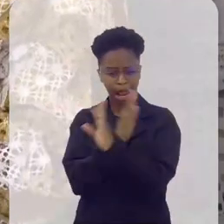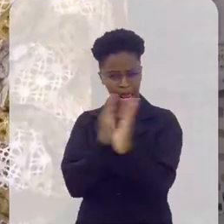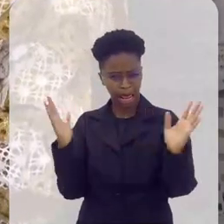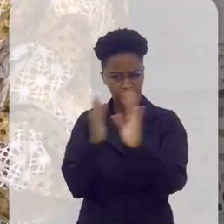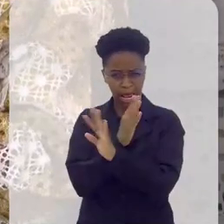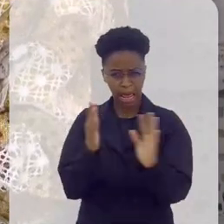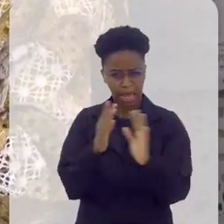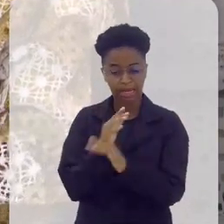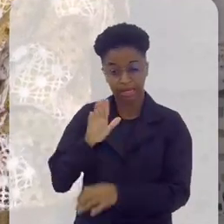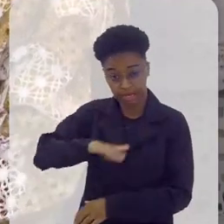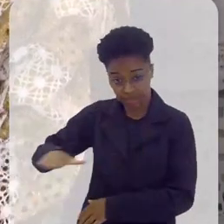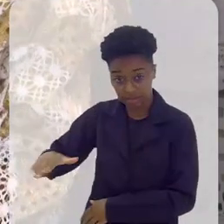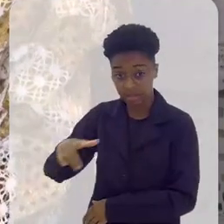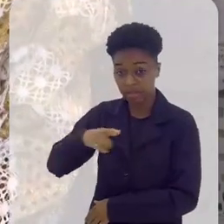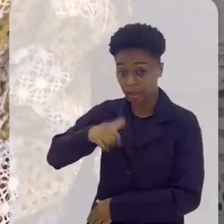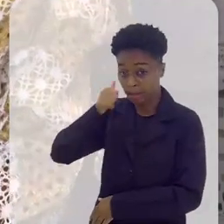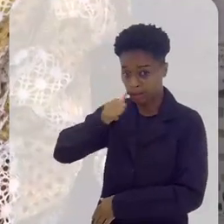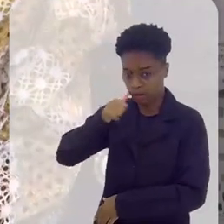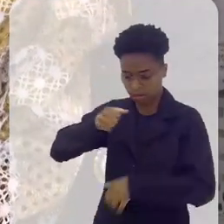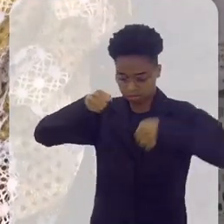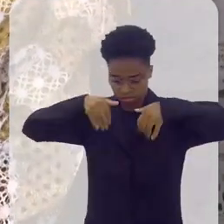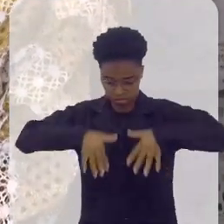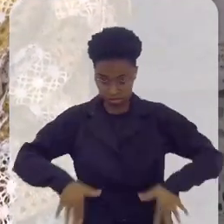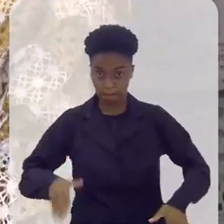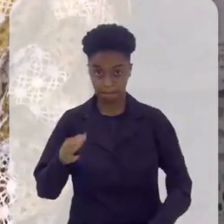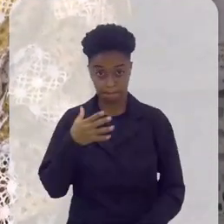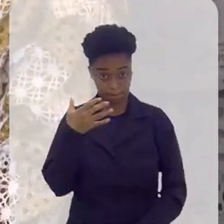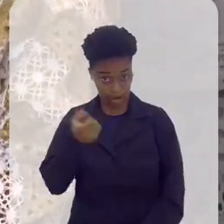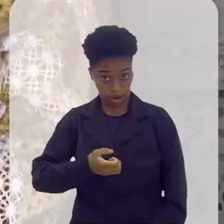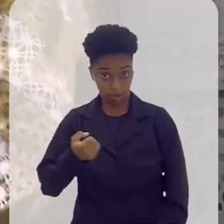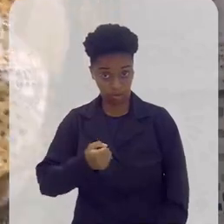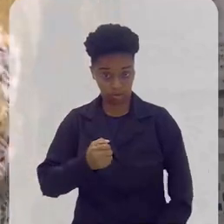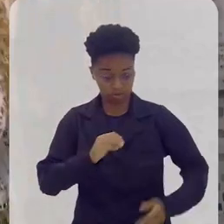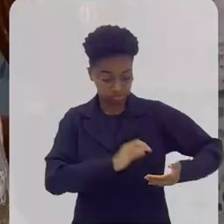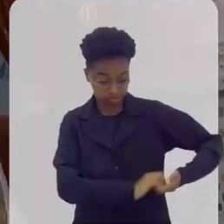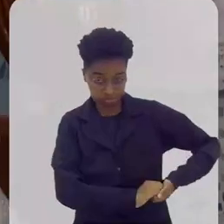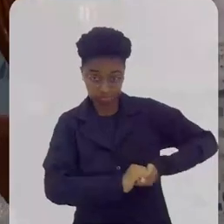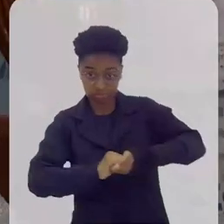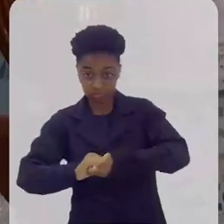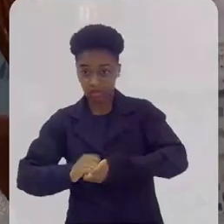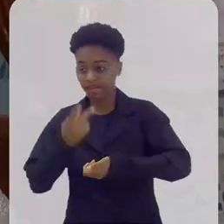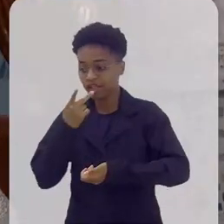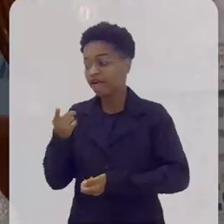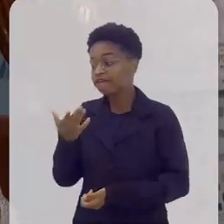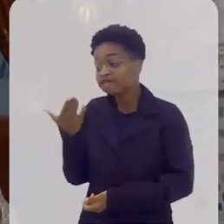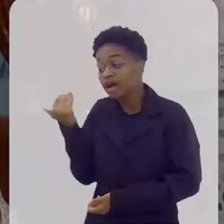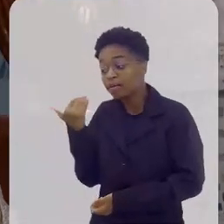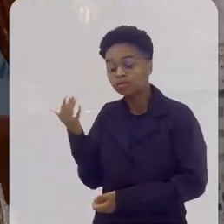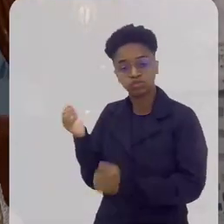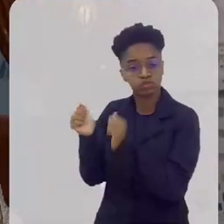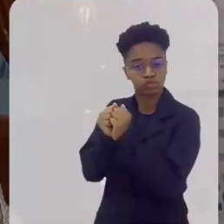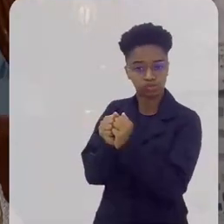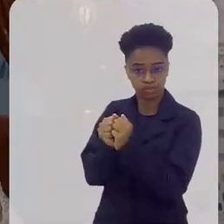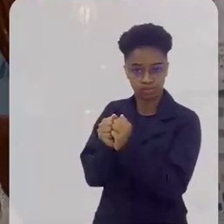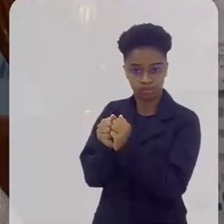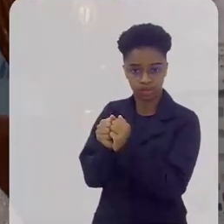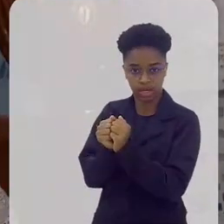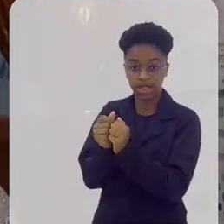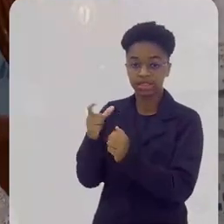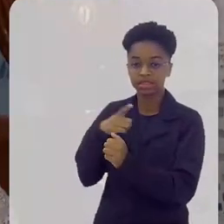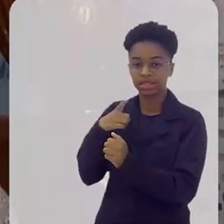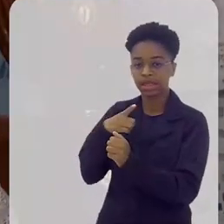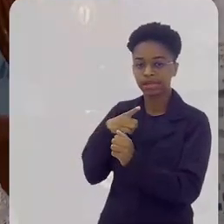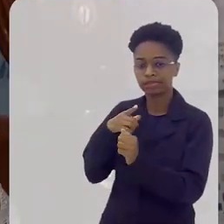daquela multidão de crianças, vem uma senhora toda de branco e me pega pelo braço e fala assim, vamos ali. E lá